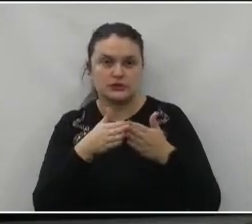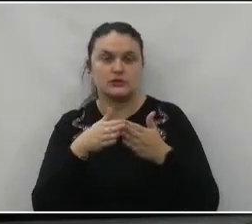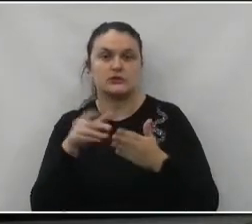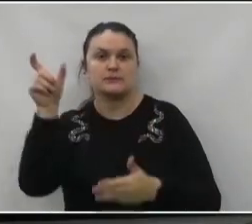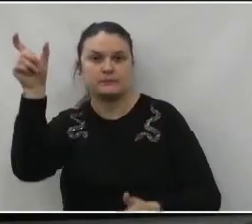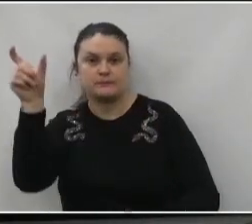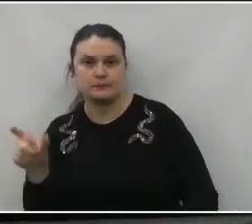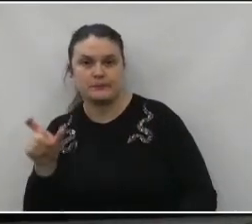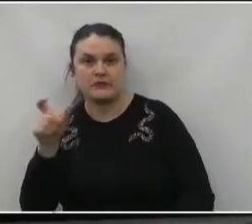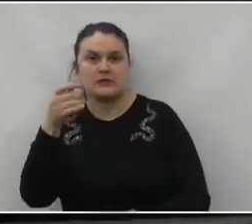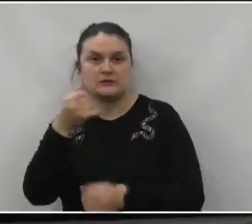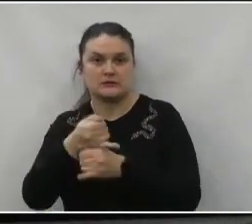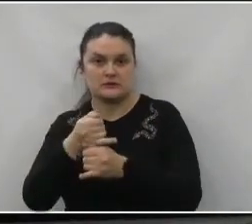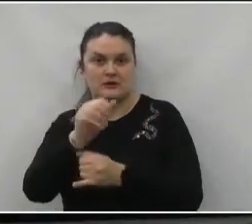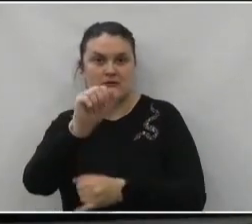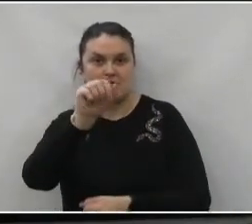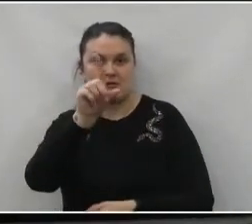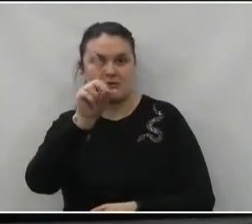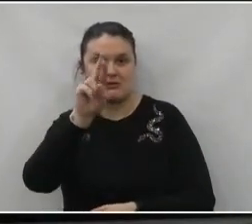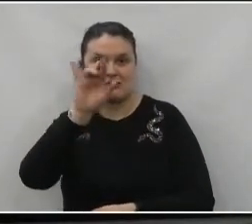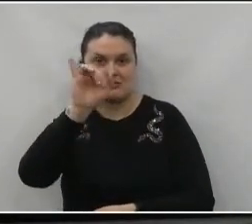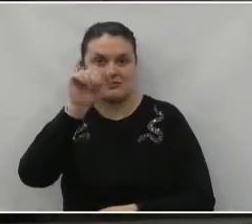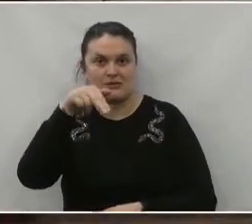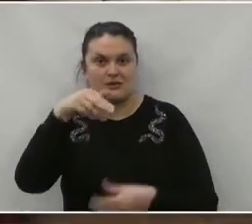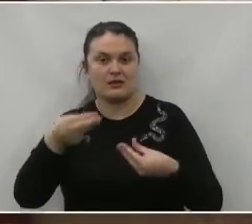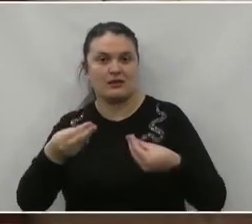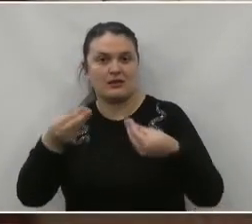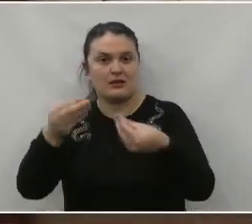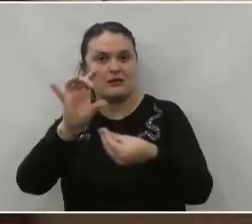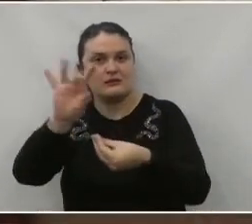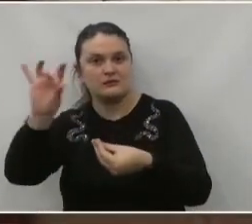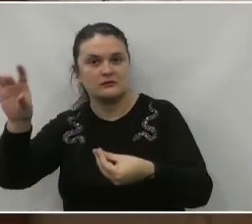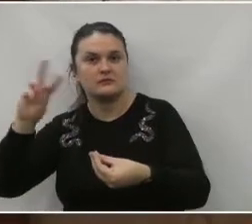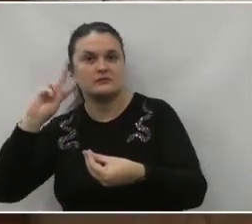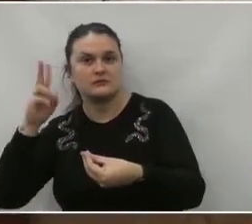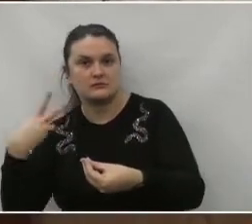senhor Adrian para que apanhe as assinaturas.